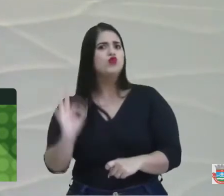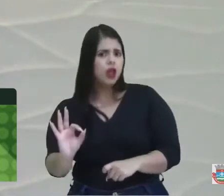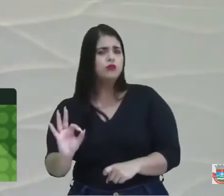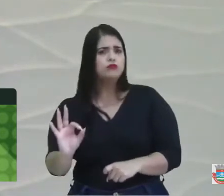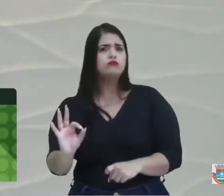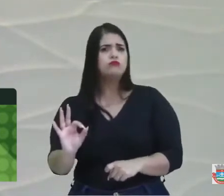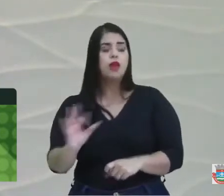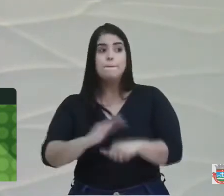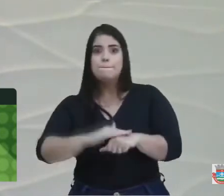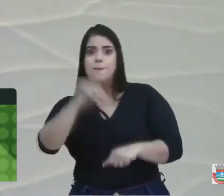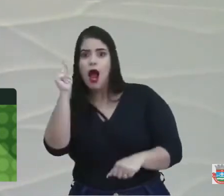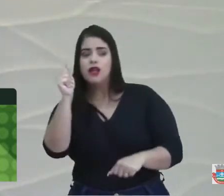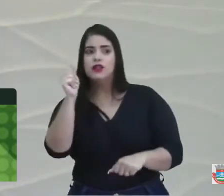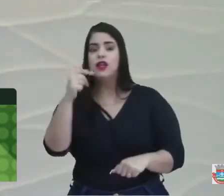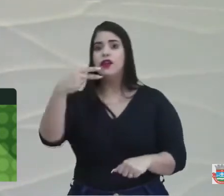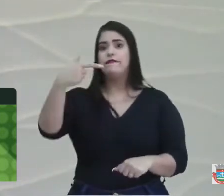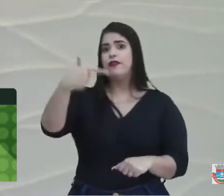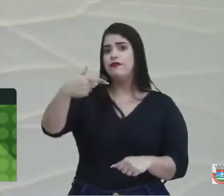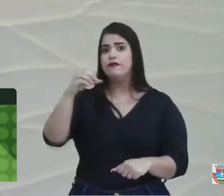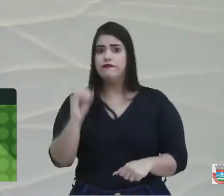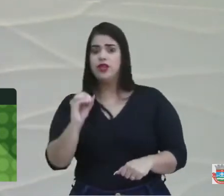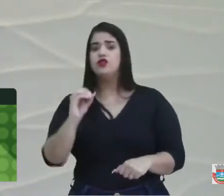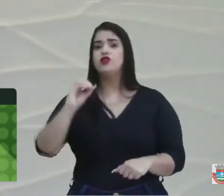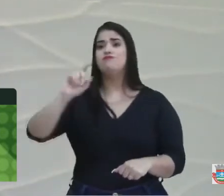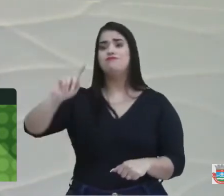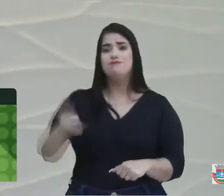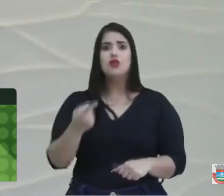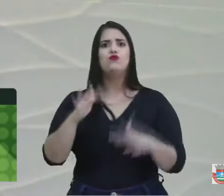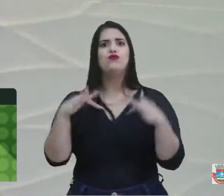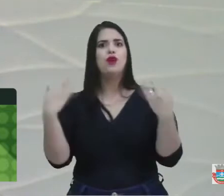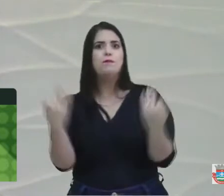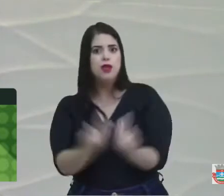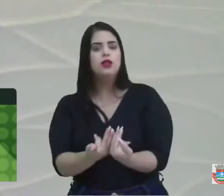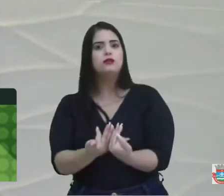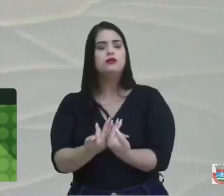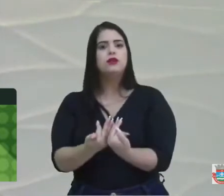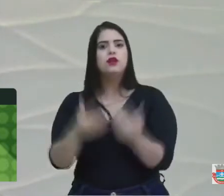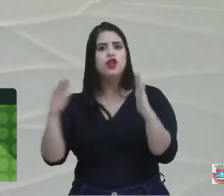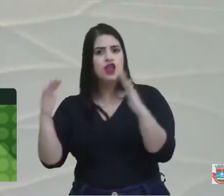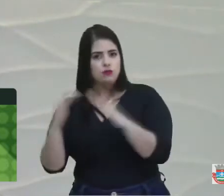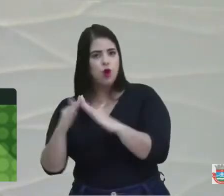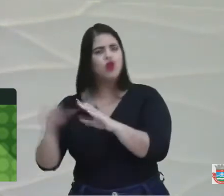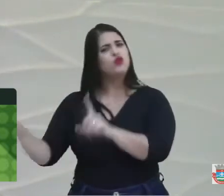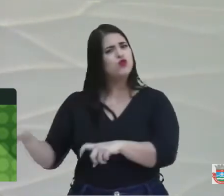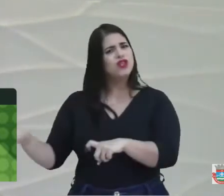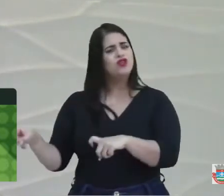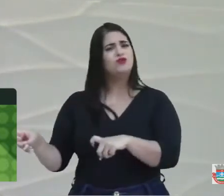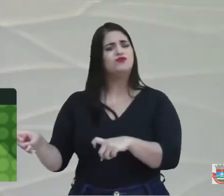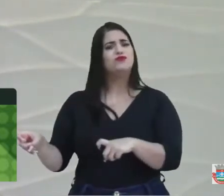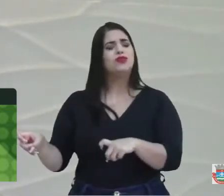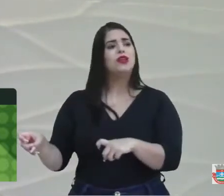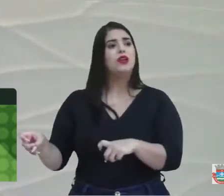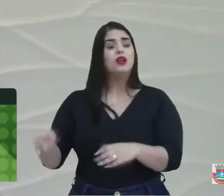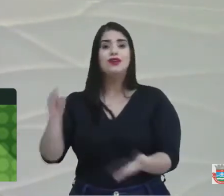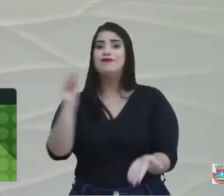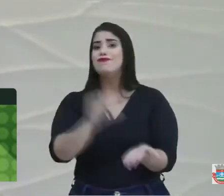aí nas comunidades rurais, que precisam. Todas elas estão na mesma situação de falta